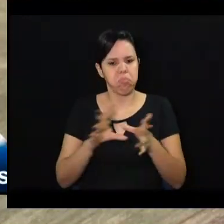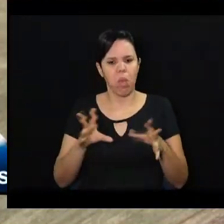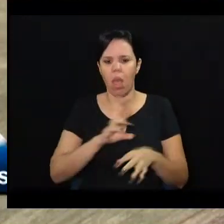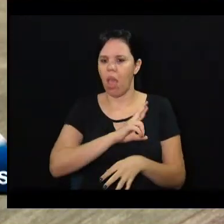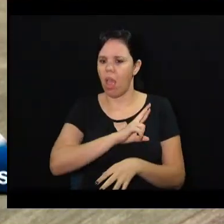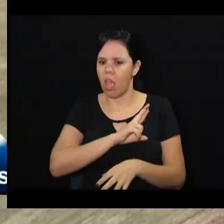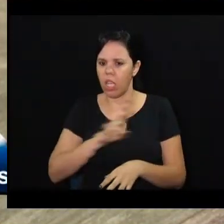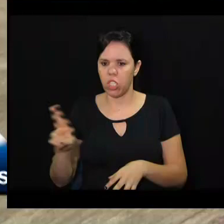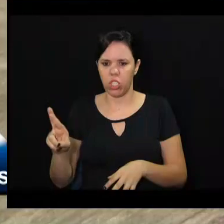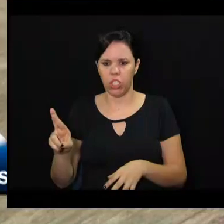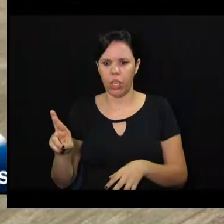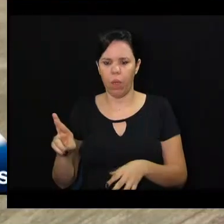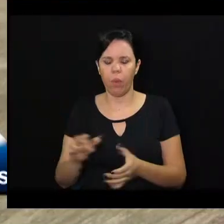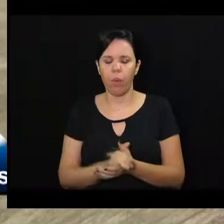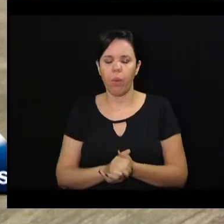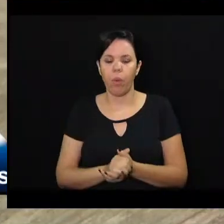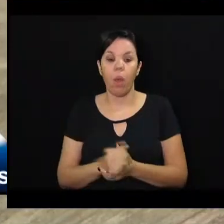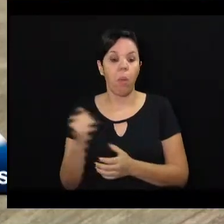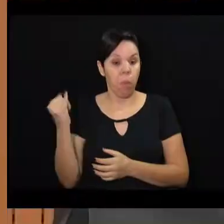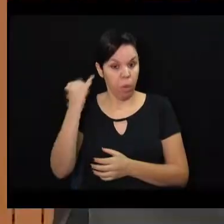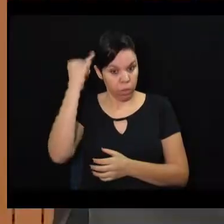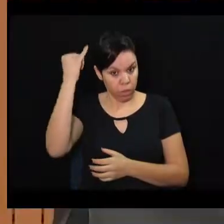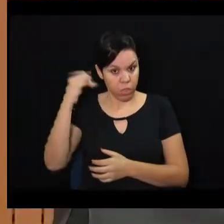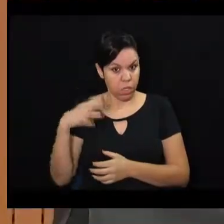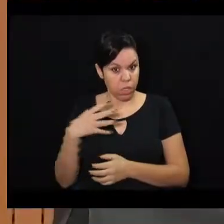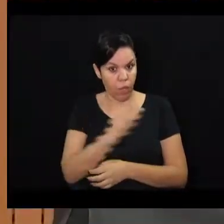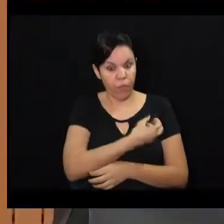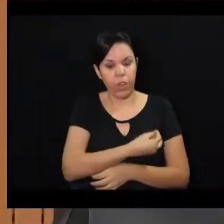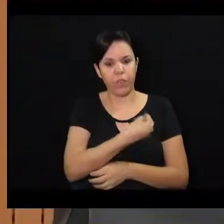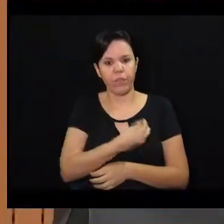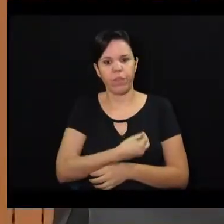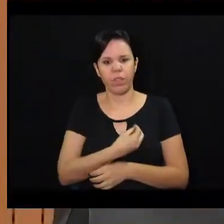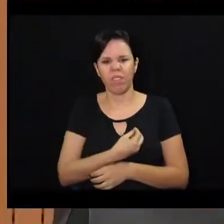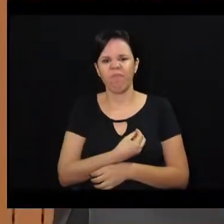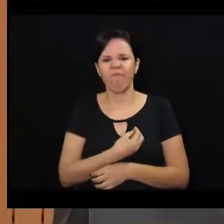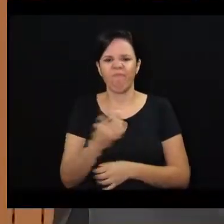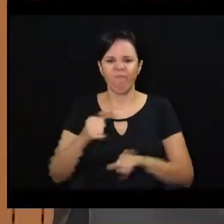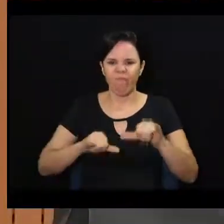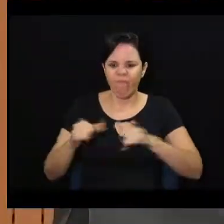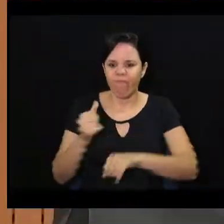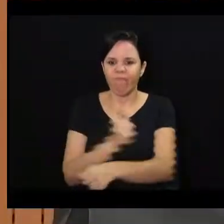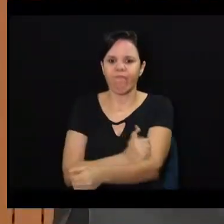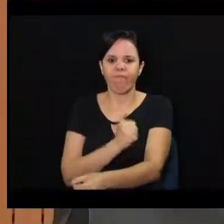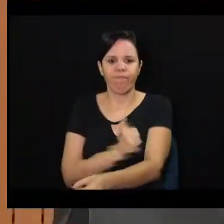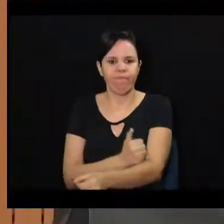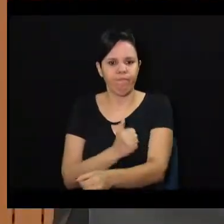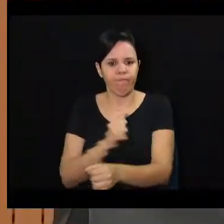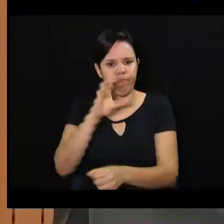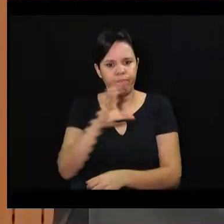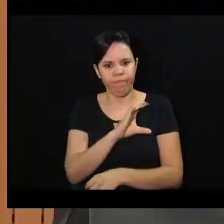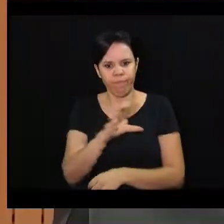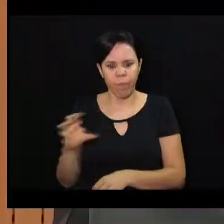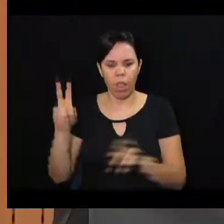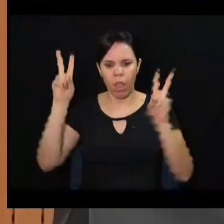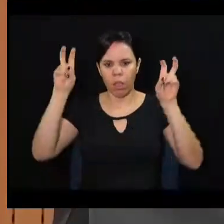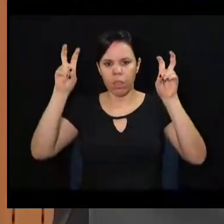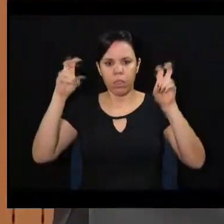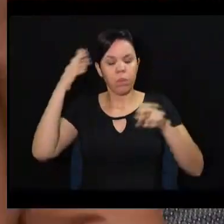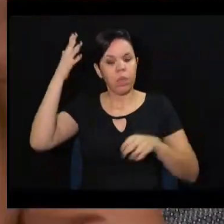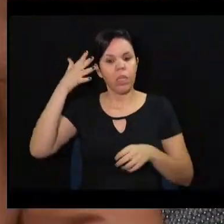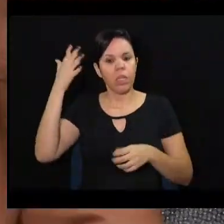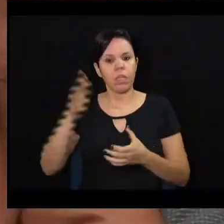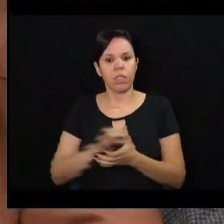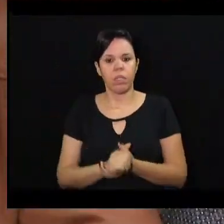muito importante porque acaba salvando vidas. A dependência química e a pastoral da sobriedade foi o tema da palestra ministrada